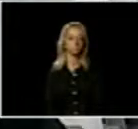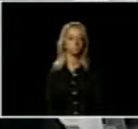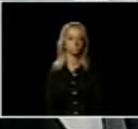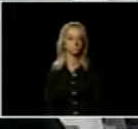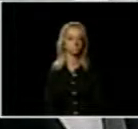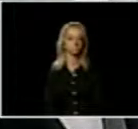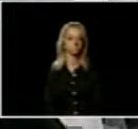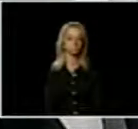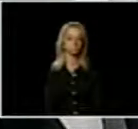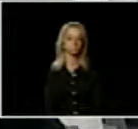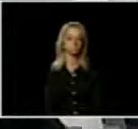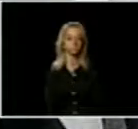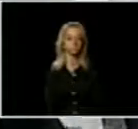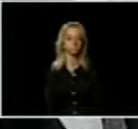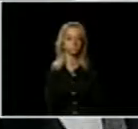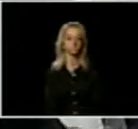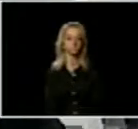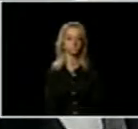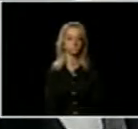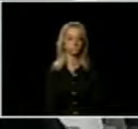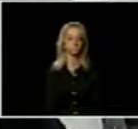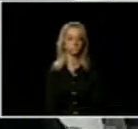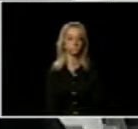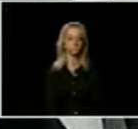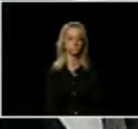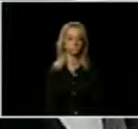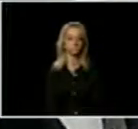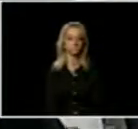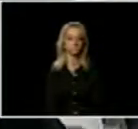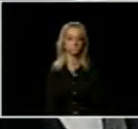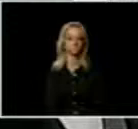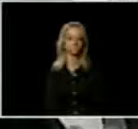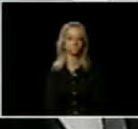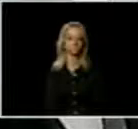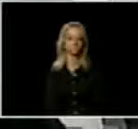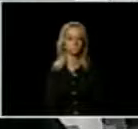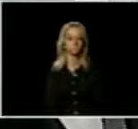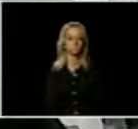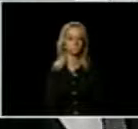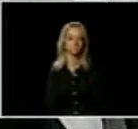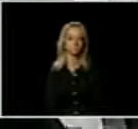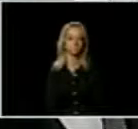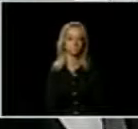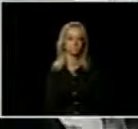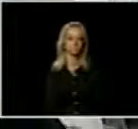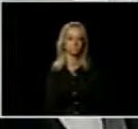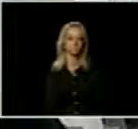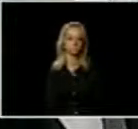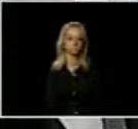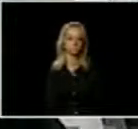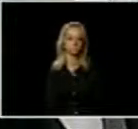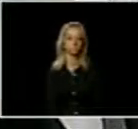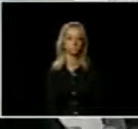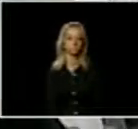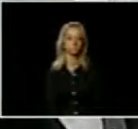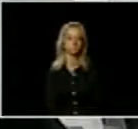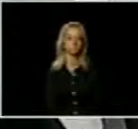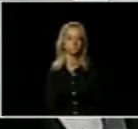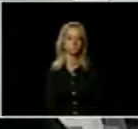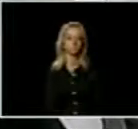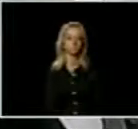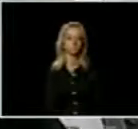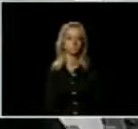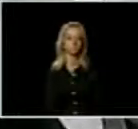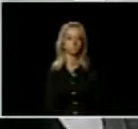ser respeitada. Eu falo por quê? A última audiência pública que teve aqui na